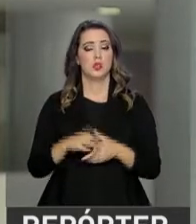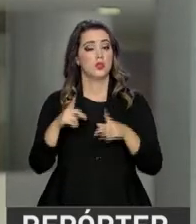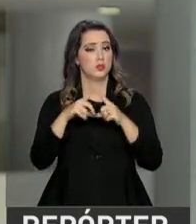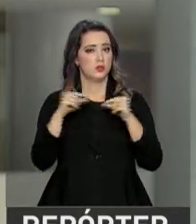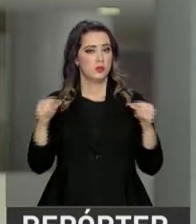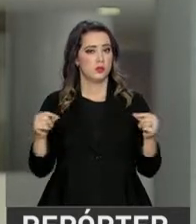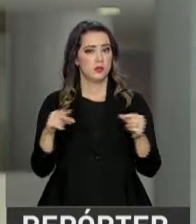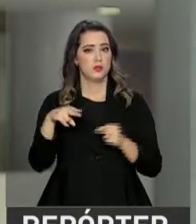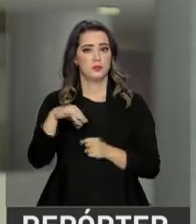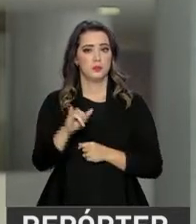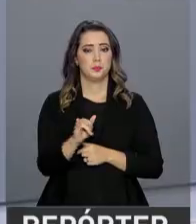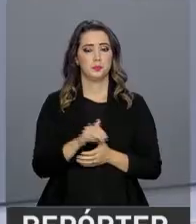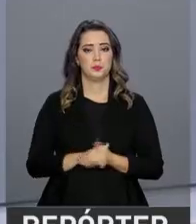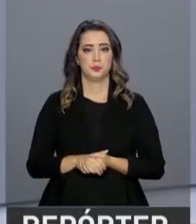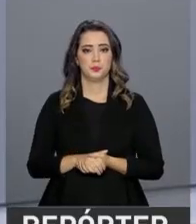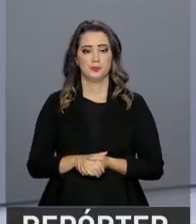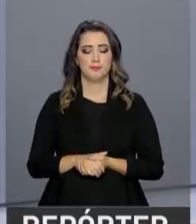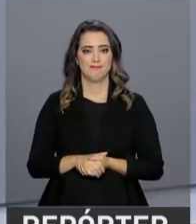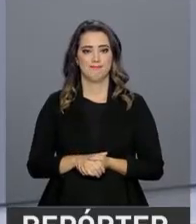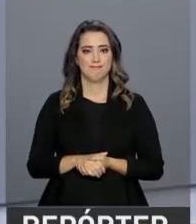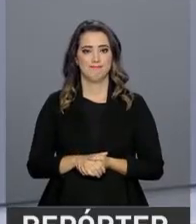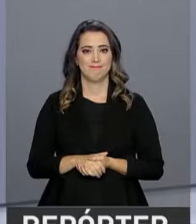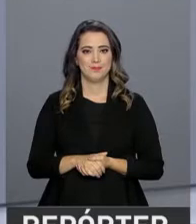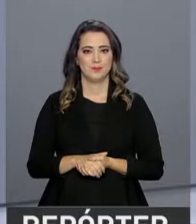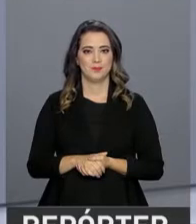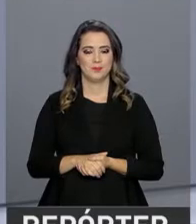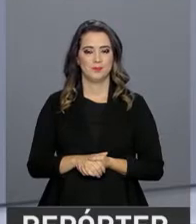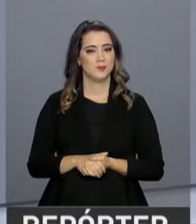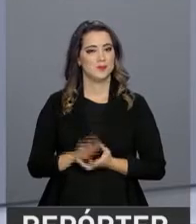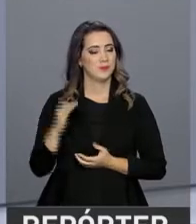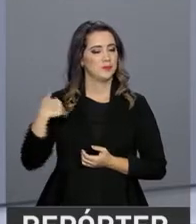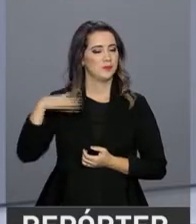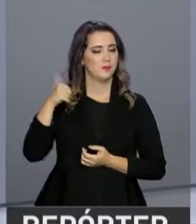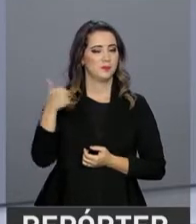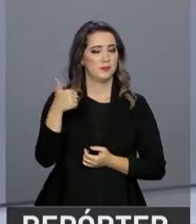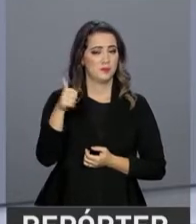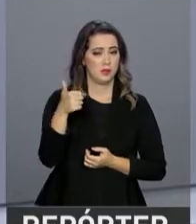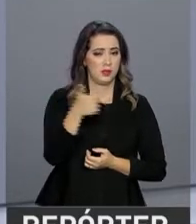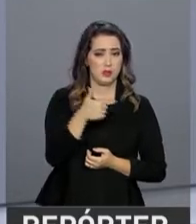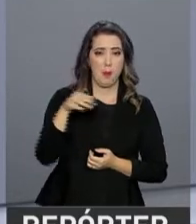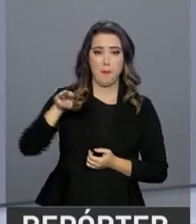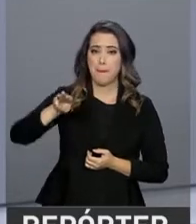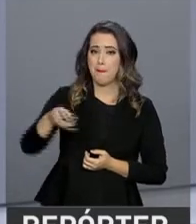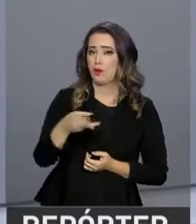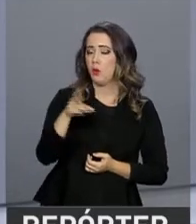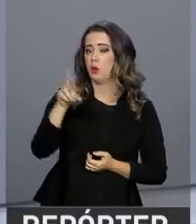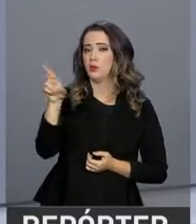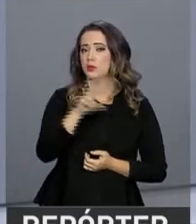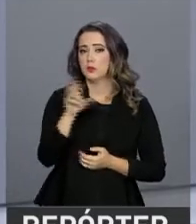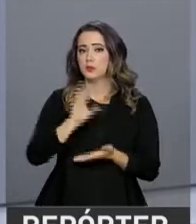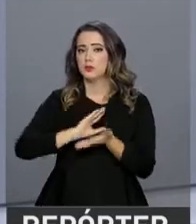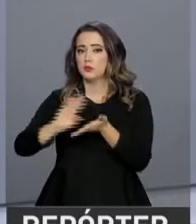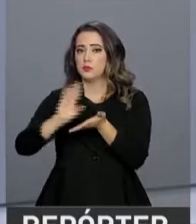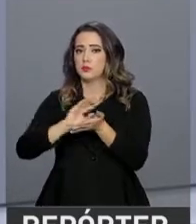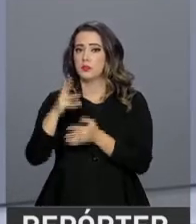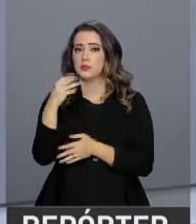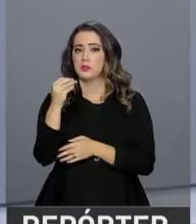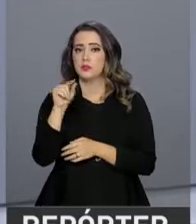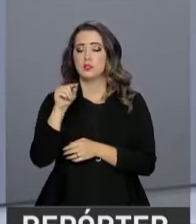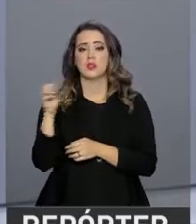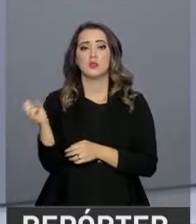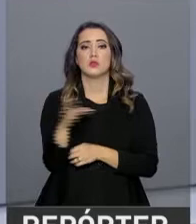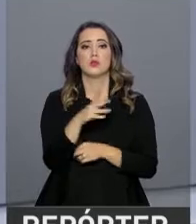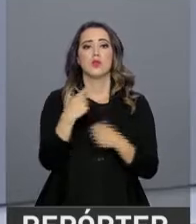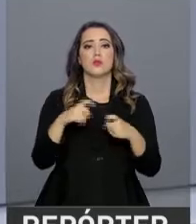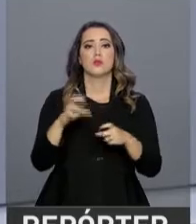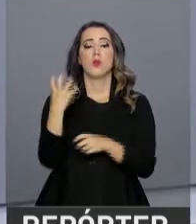brasília nem pereira mais de 112 milhões de reais serão investidos em 300 novos pontos de monitoramento